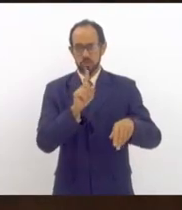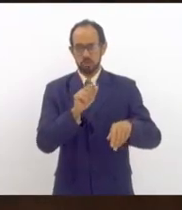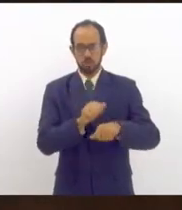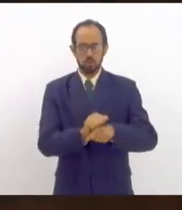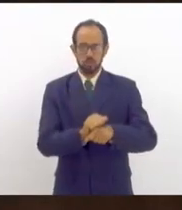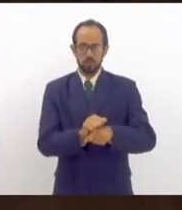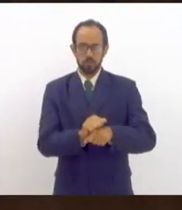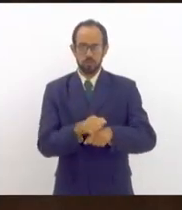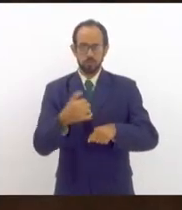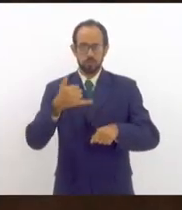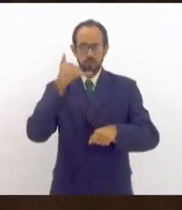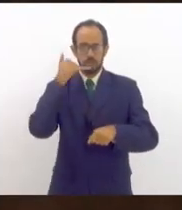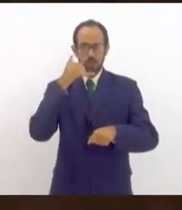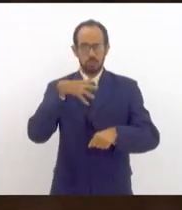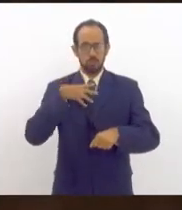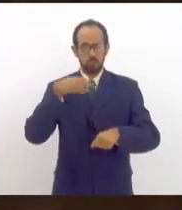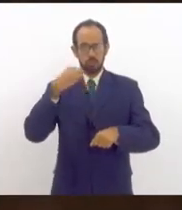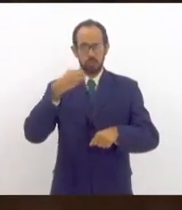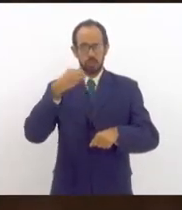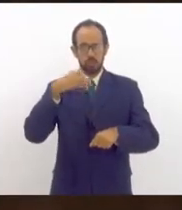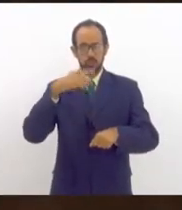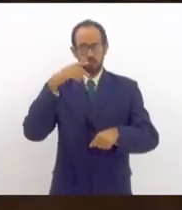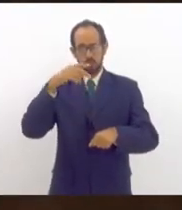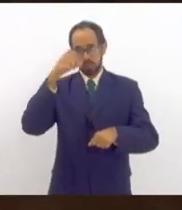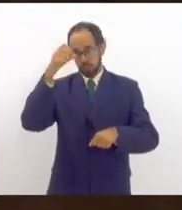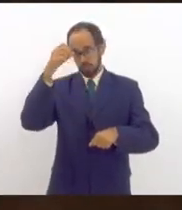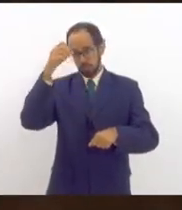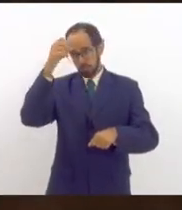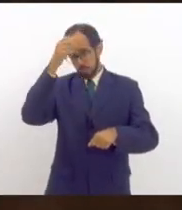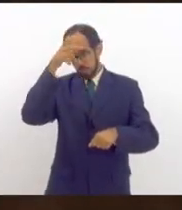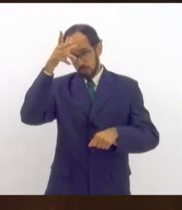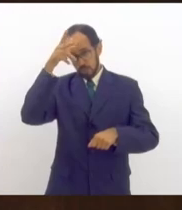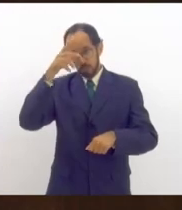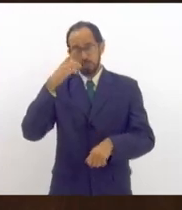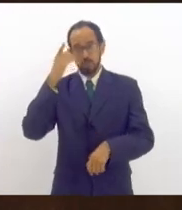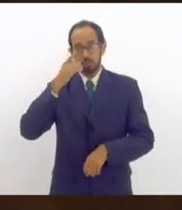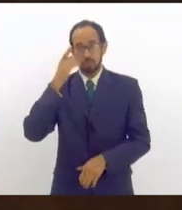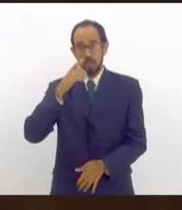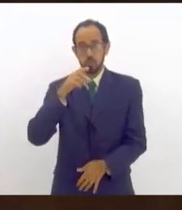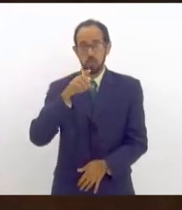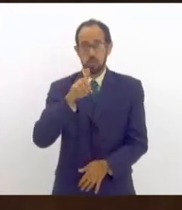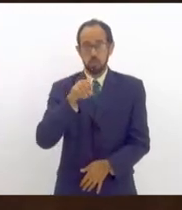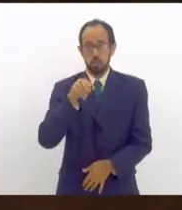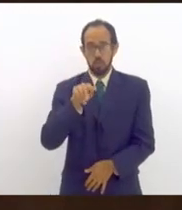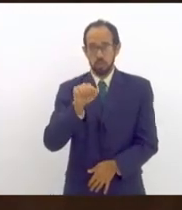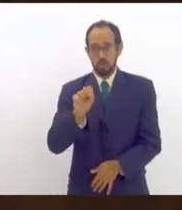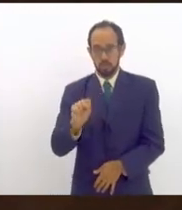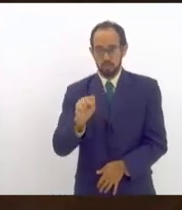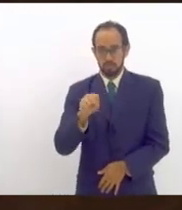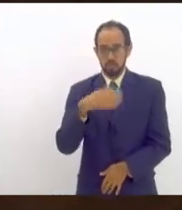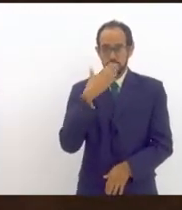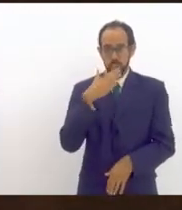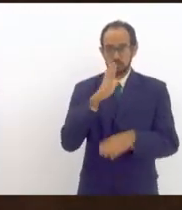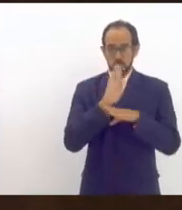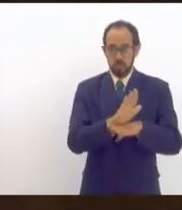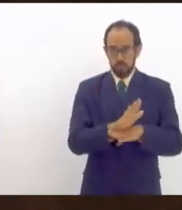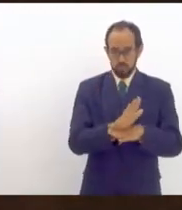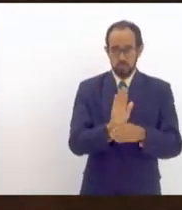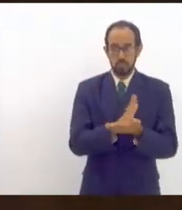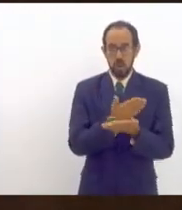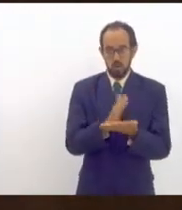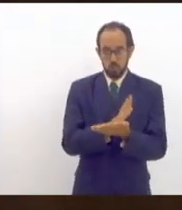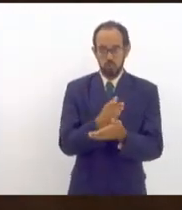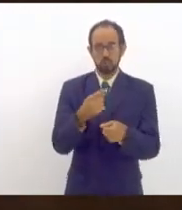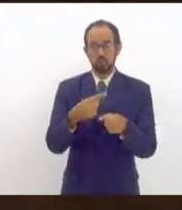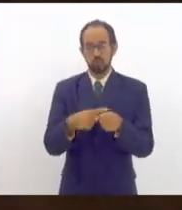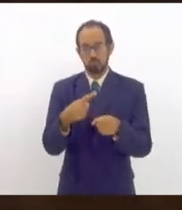filho do prefeito deputado nessa casa o deputado Douglas pedindo ajuda para alguns bairros principalmente o bairro do Pita